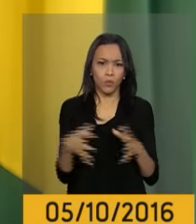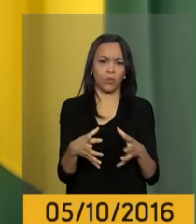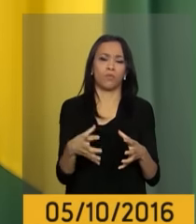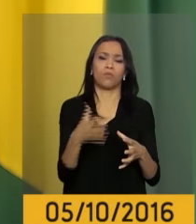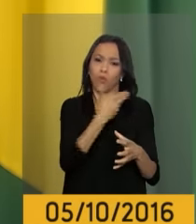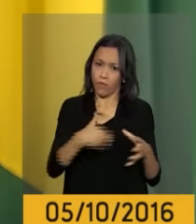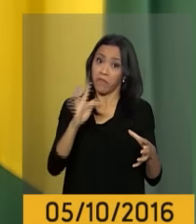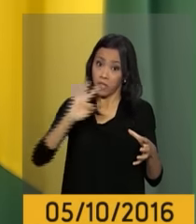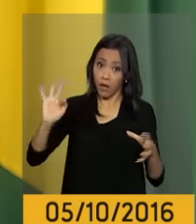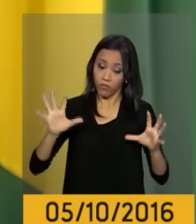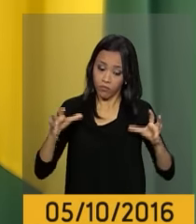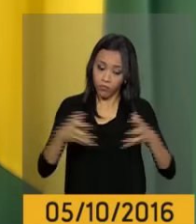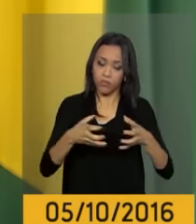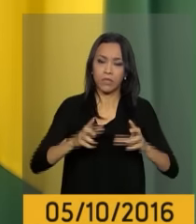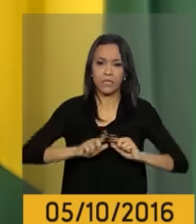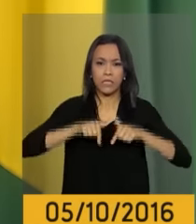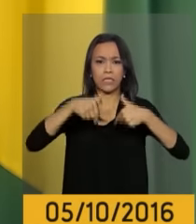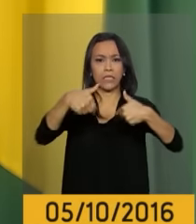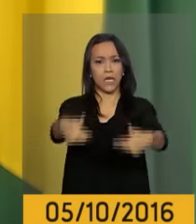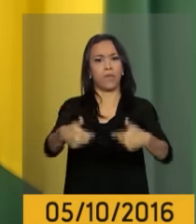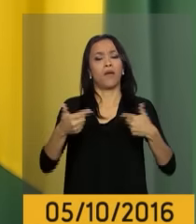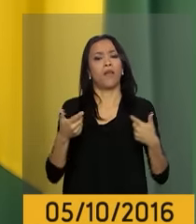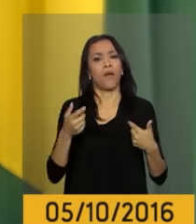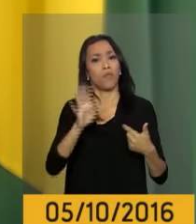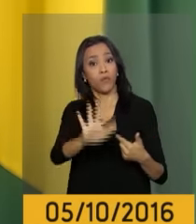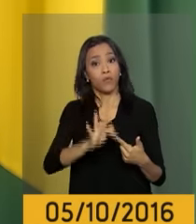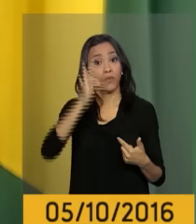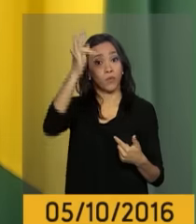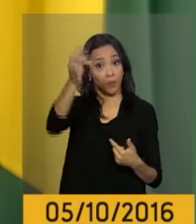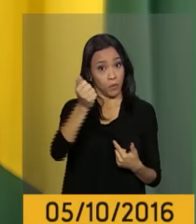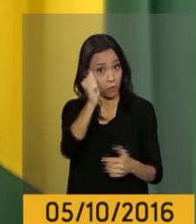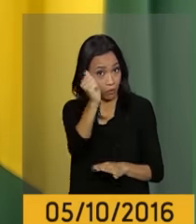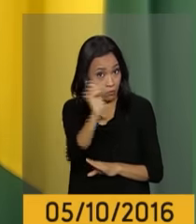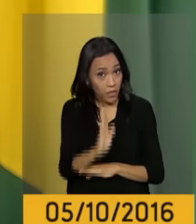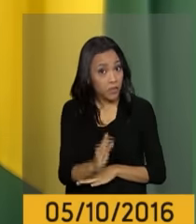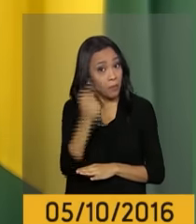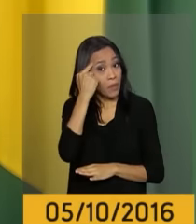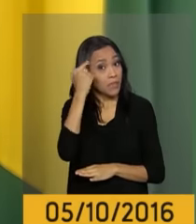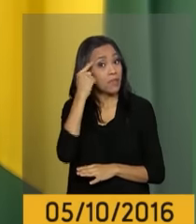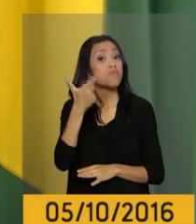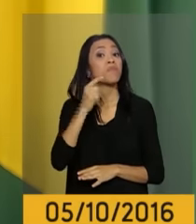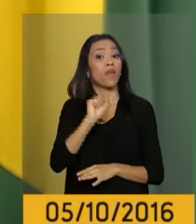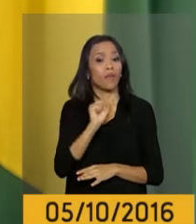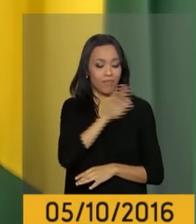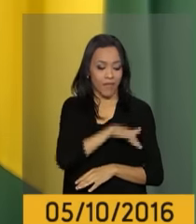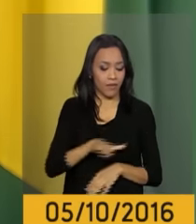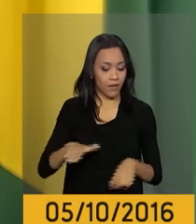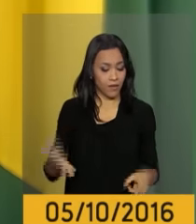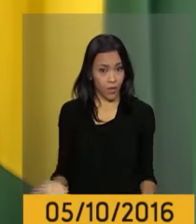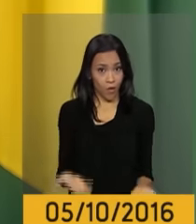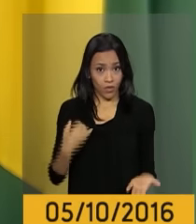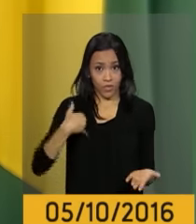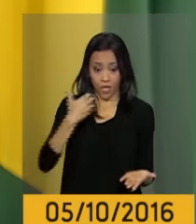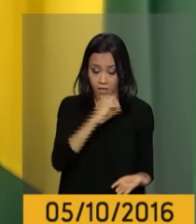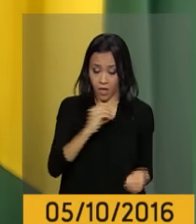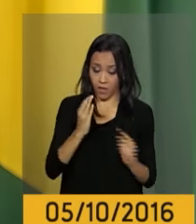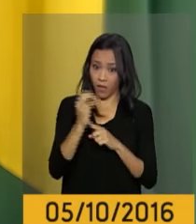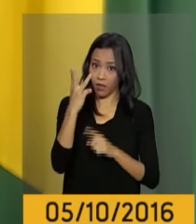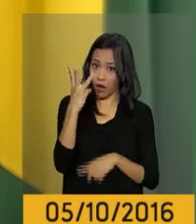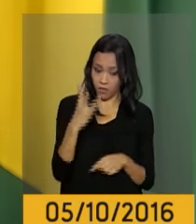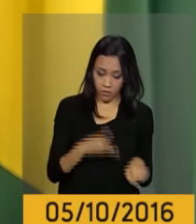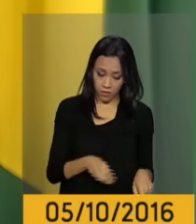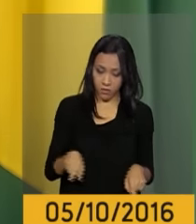federal possam trabalhar muito ativamente para o futuro do Brasil, pensando nas crianças que hoje têm 0 a 3 anos,